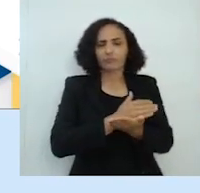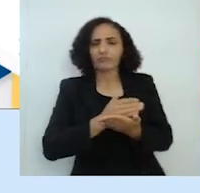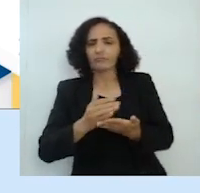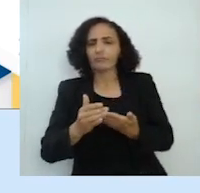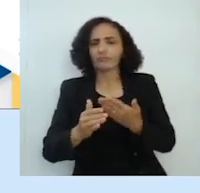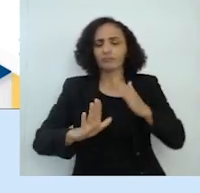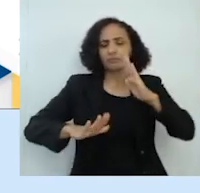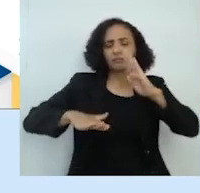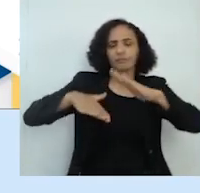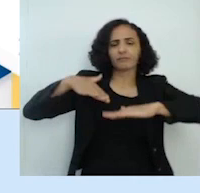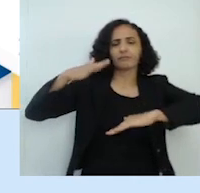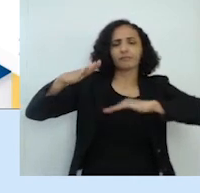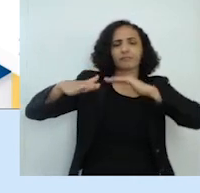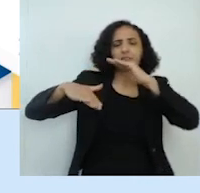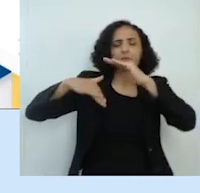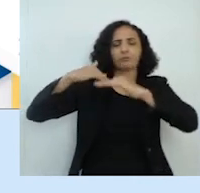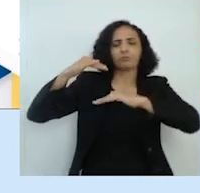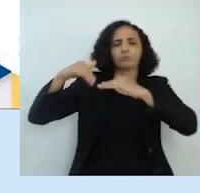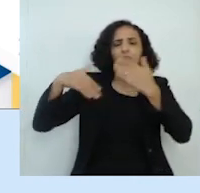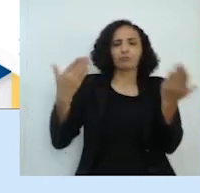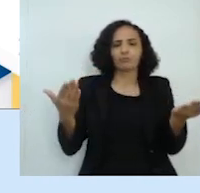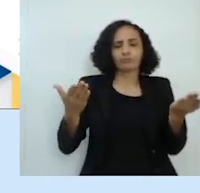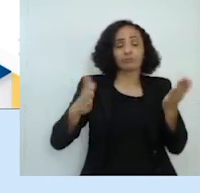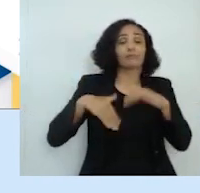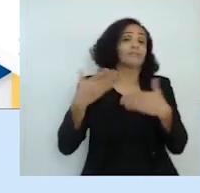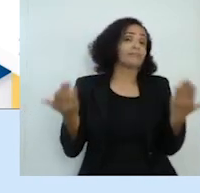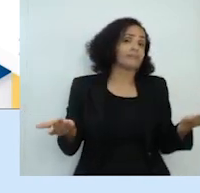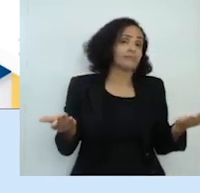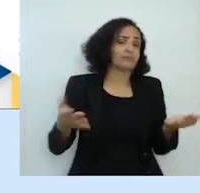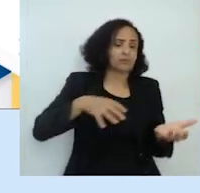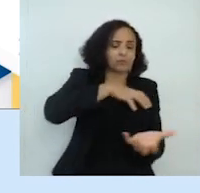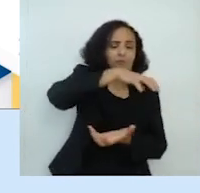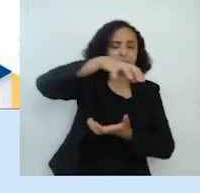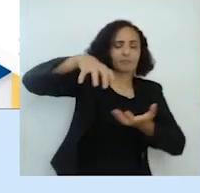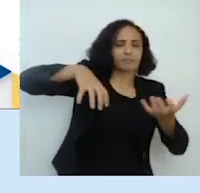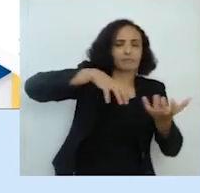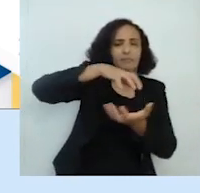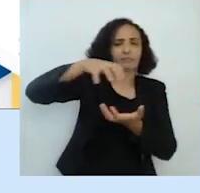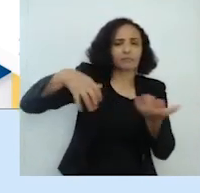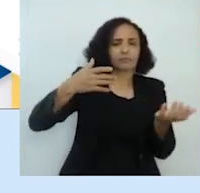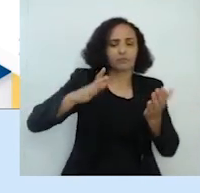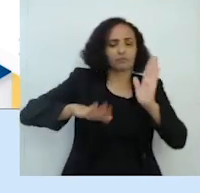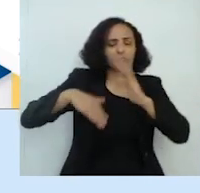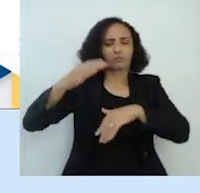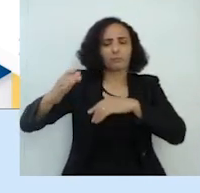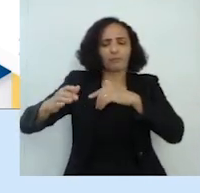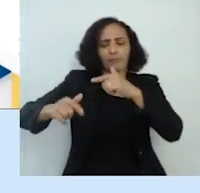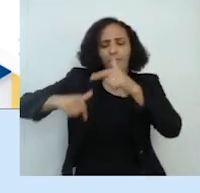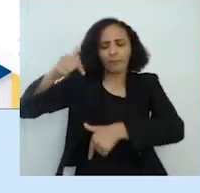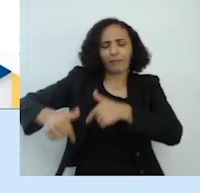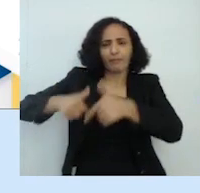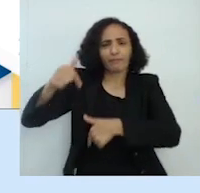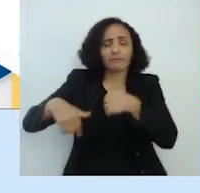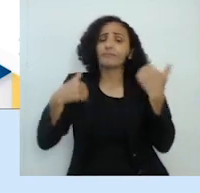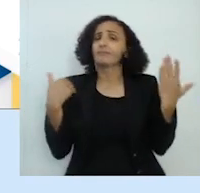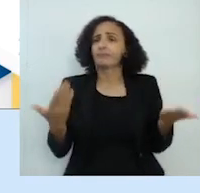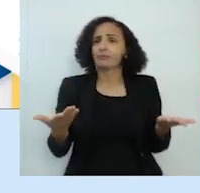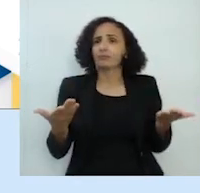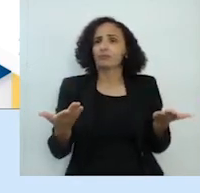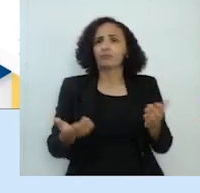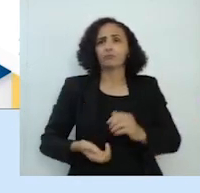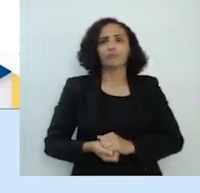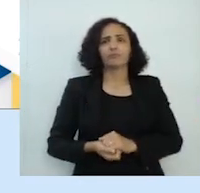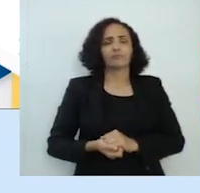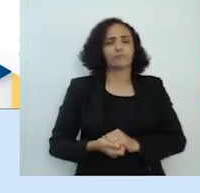cresce a burguesia, revolução, indústria, modo de produção, desenvolvimento do setor fabril. Um